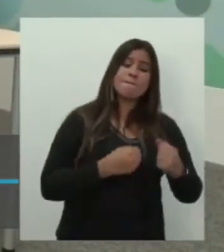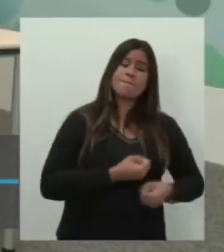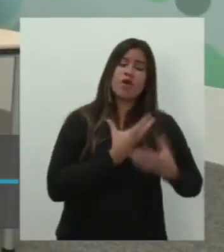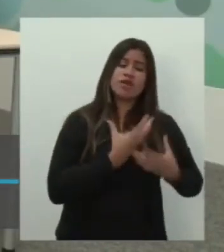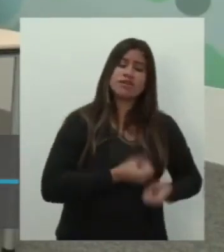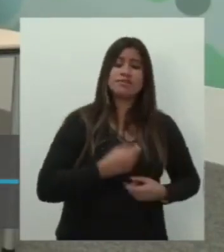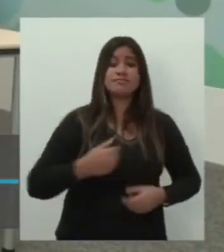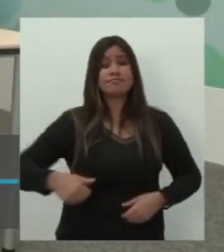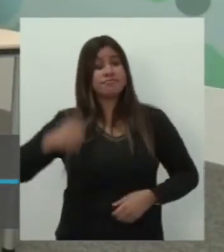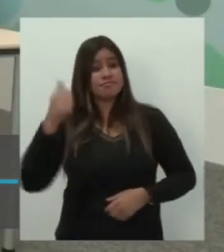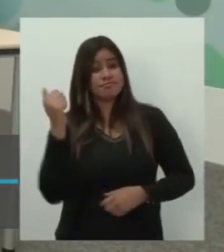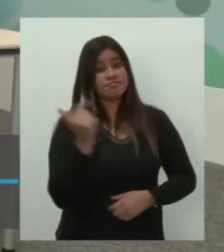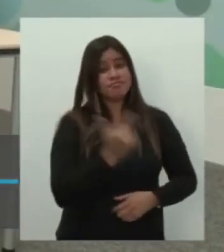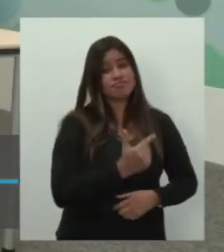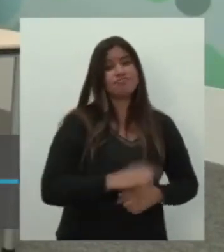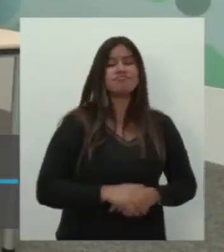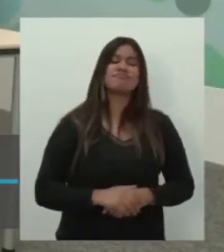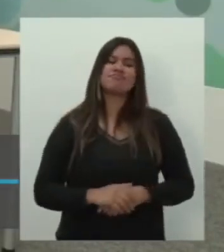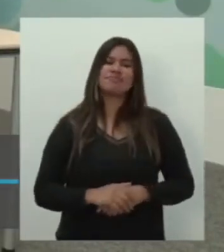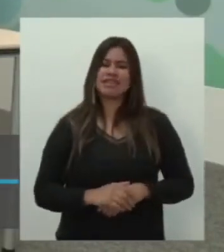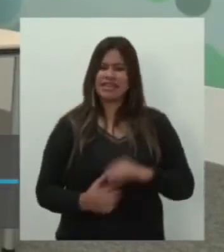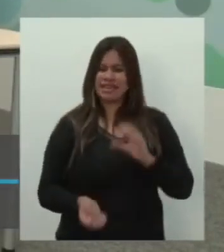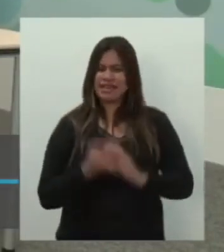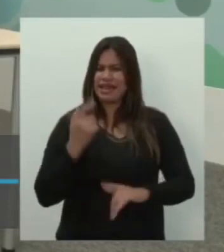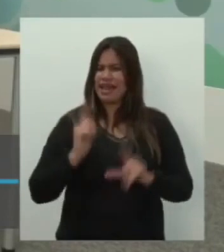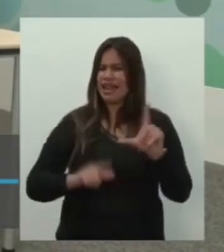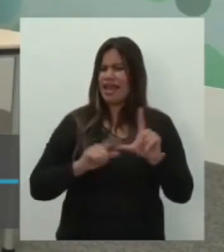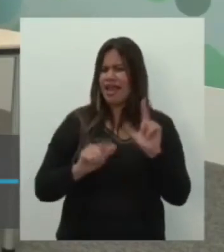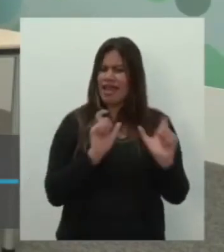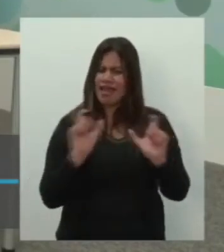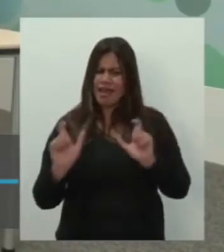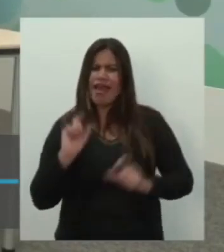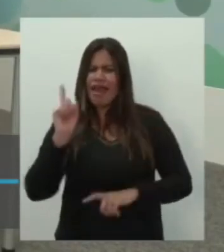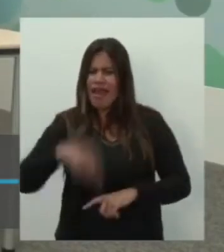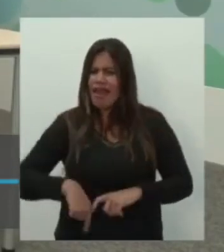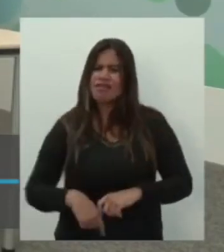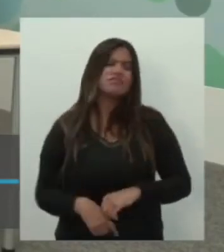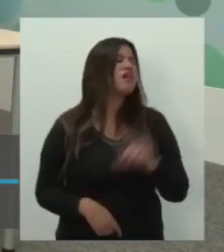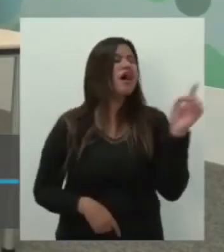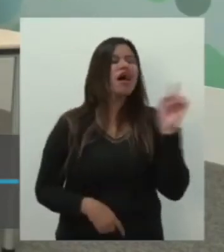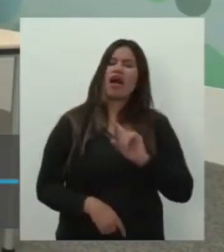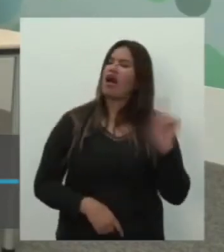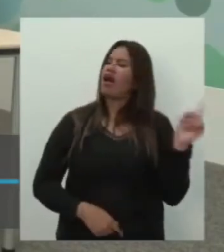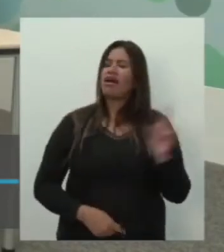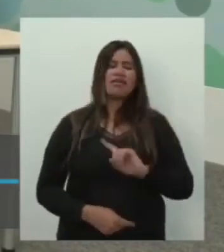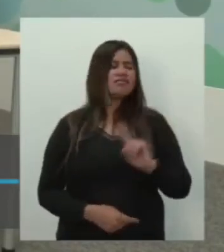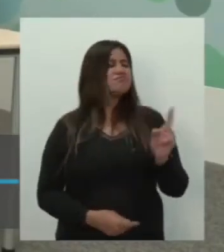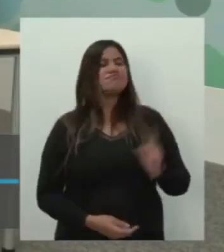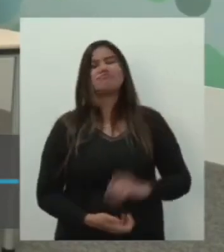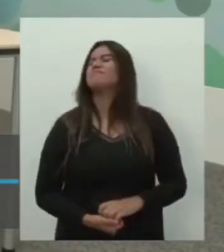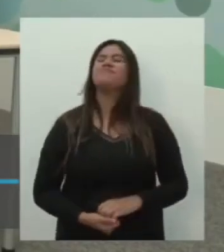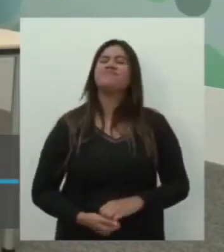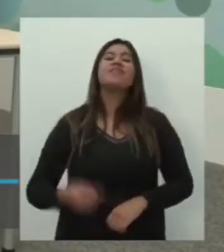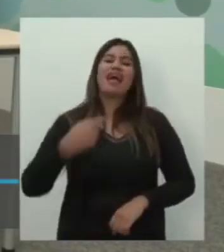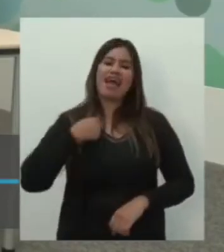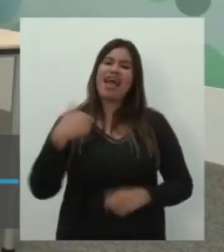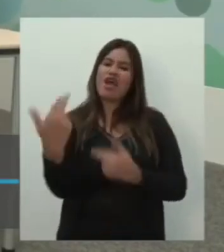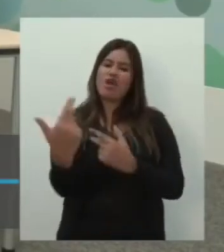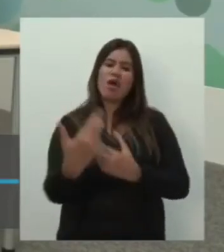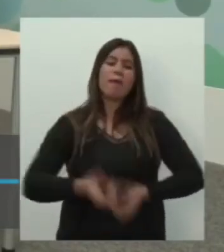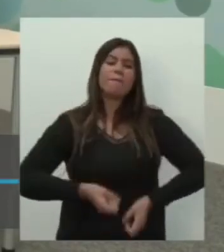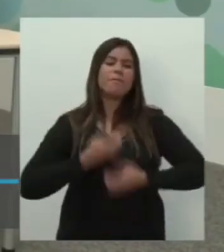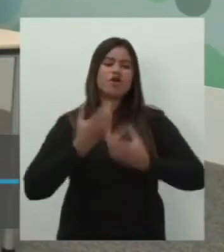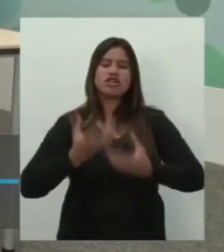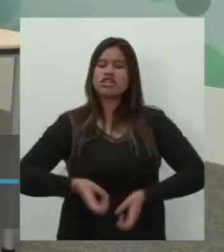né? Que começa a inventar umas letras, canta um embromation em inglês, não? Não? Não. Eu sou desse. Poesia eu